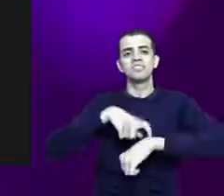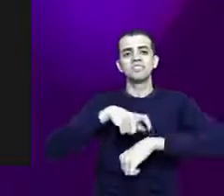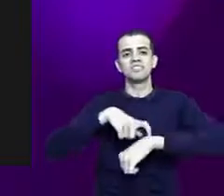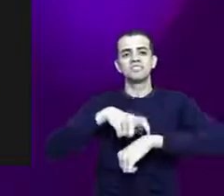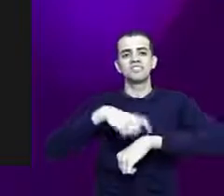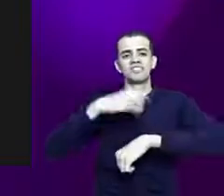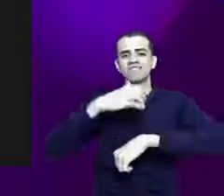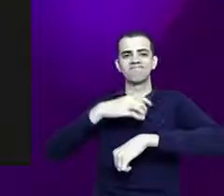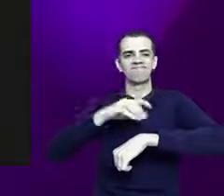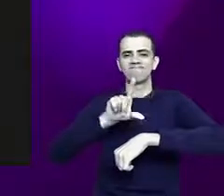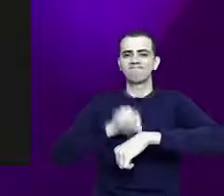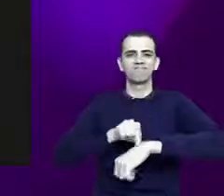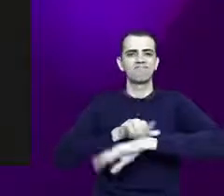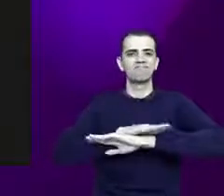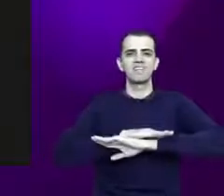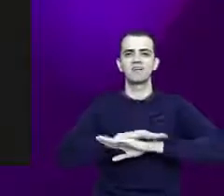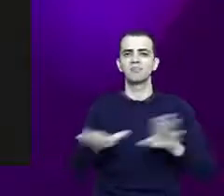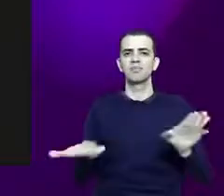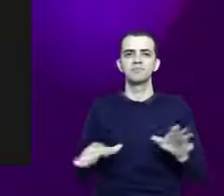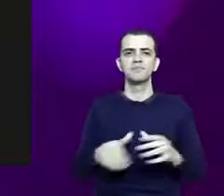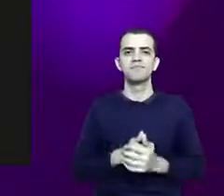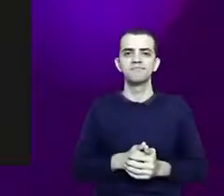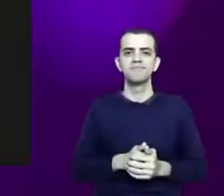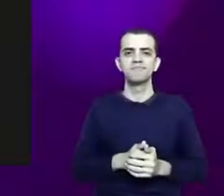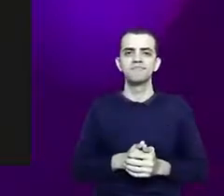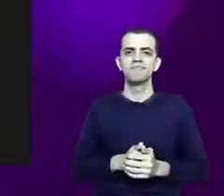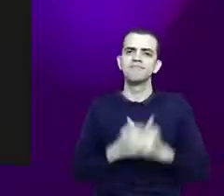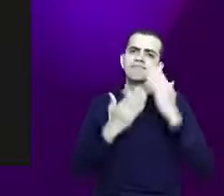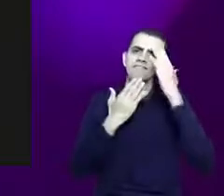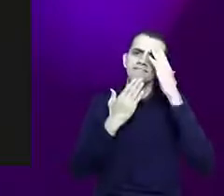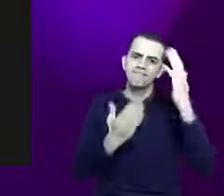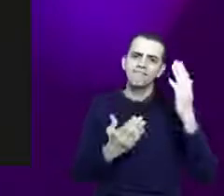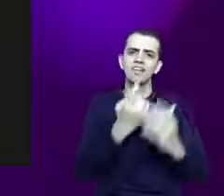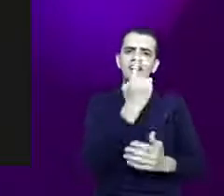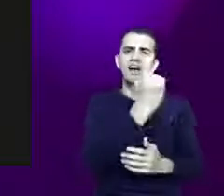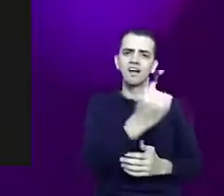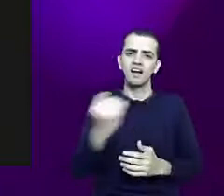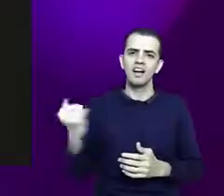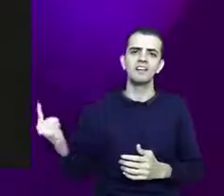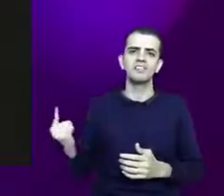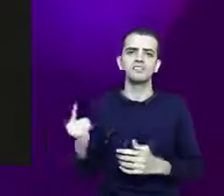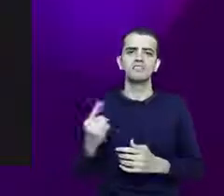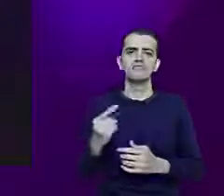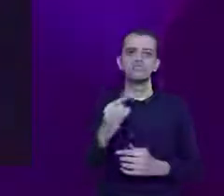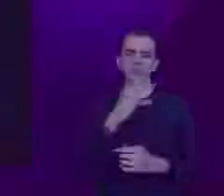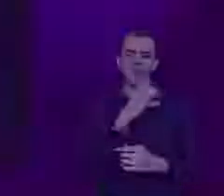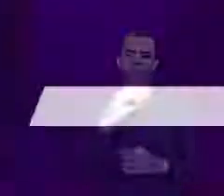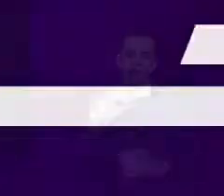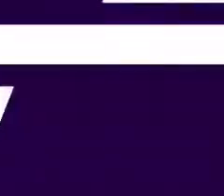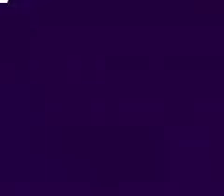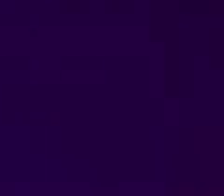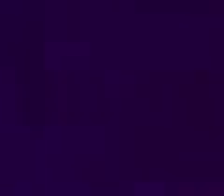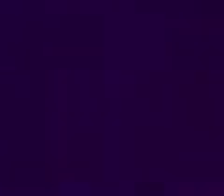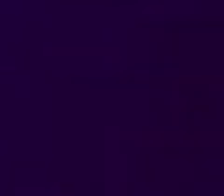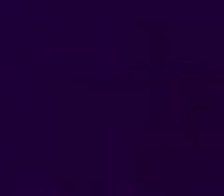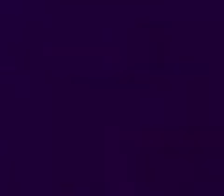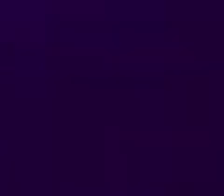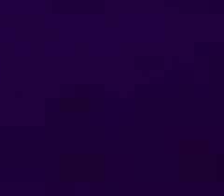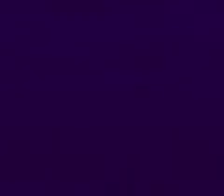encerrado, esgotado, e eu agradecer a participação de todos aqui, como coordenador da sala.